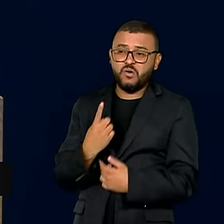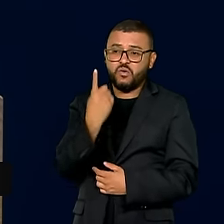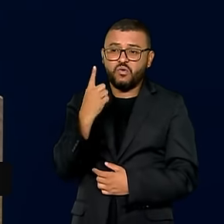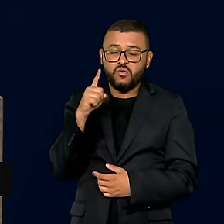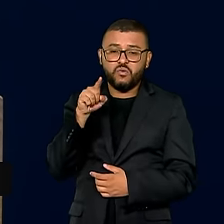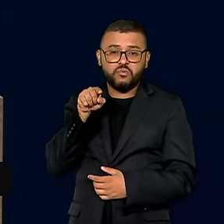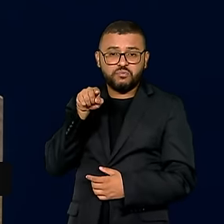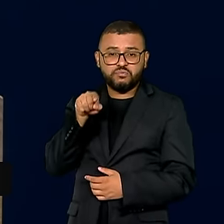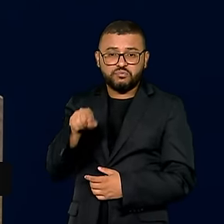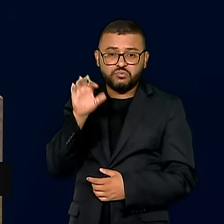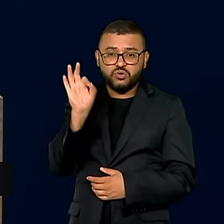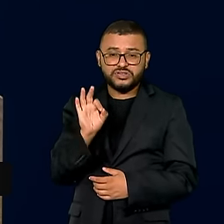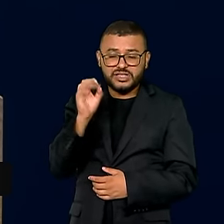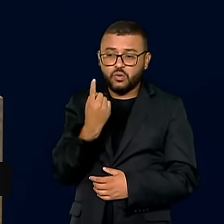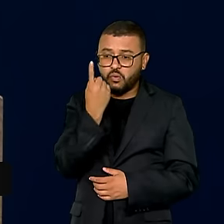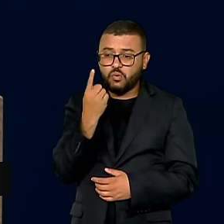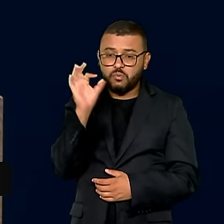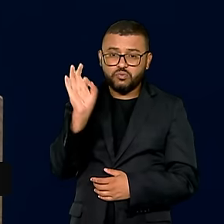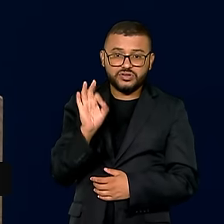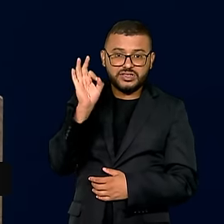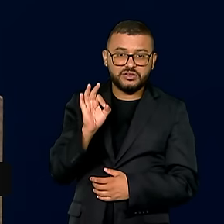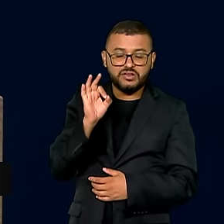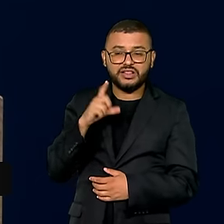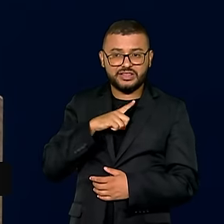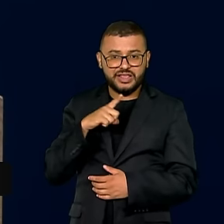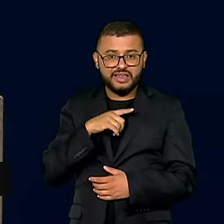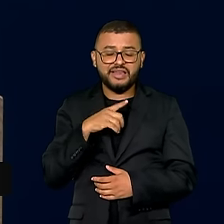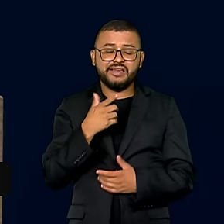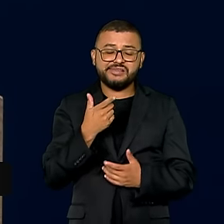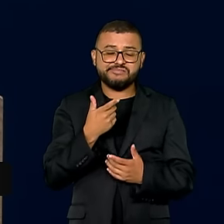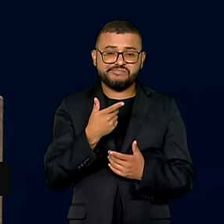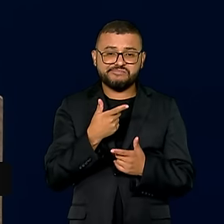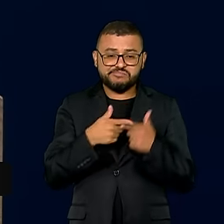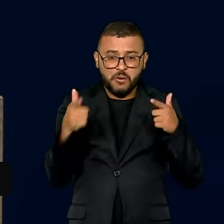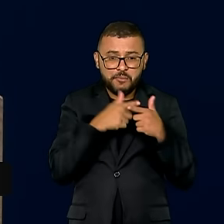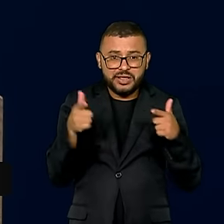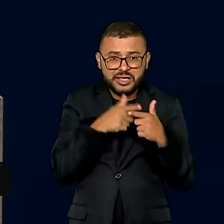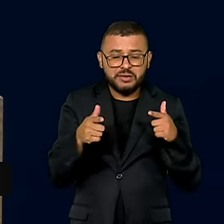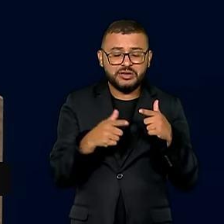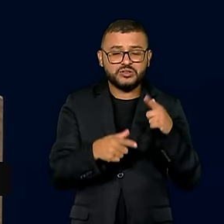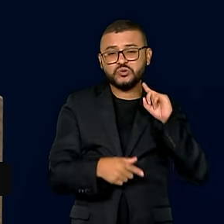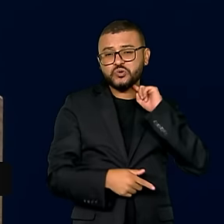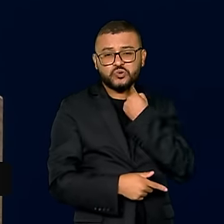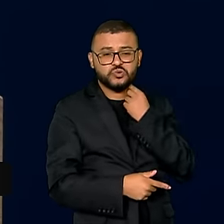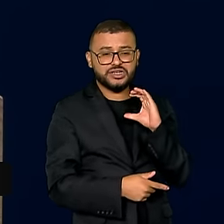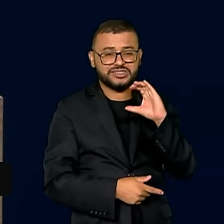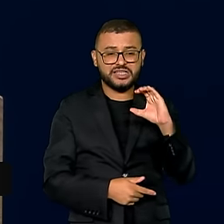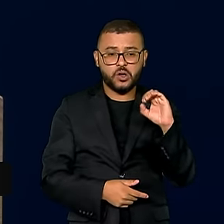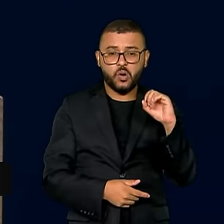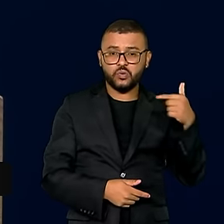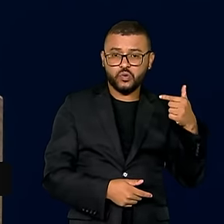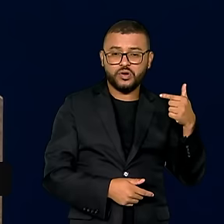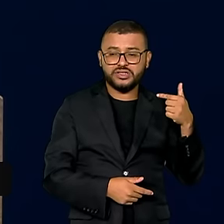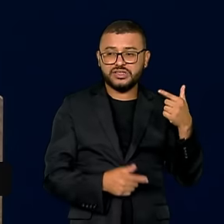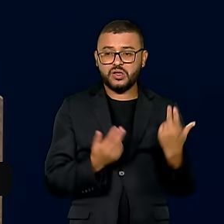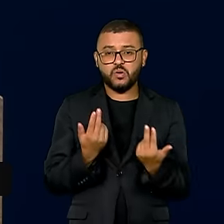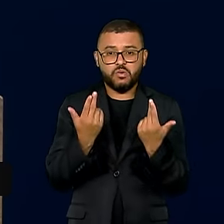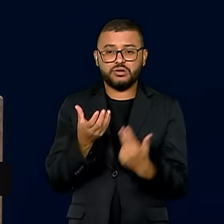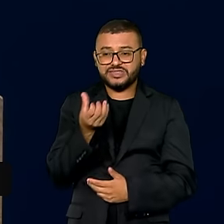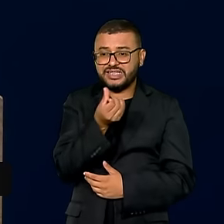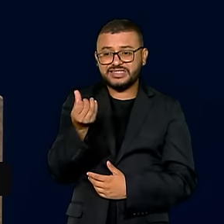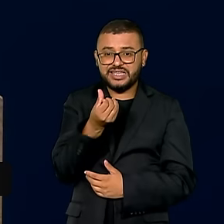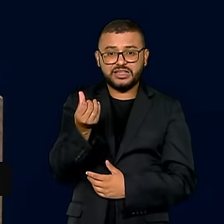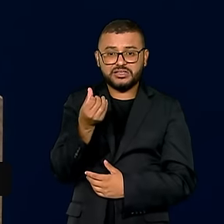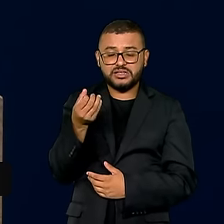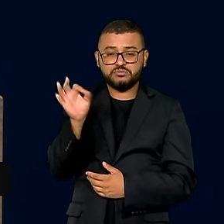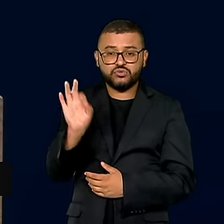rico do planeta emite o mesmo volume de carbono que 66% da população